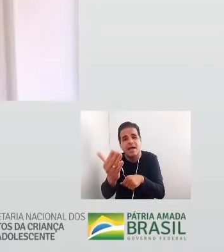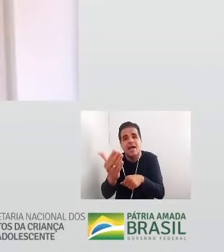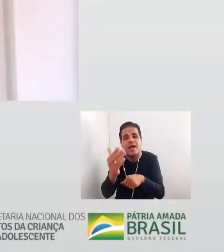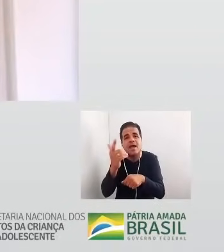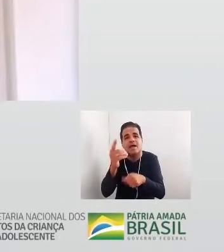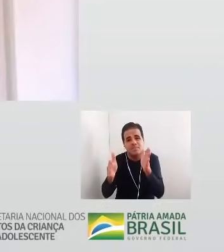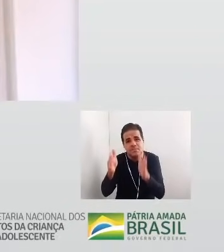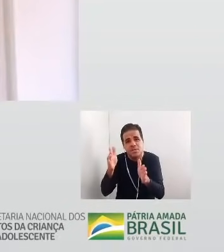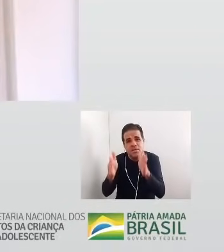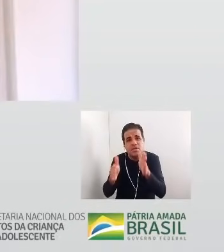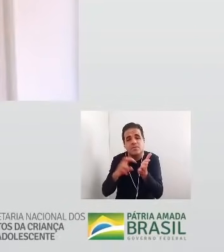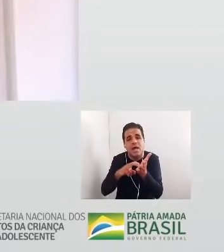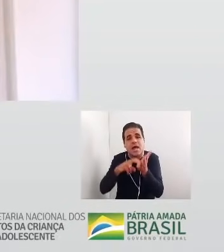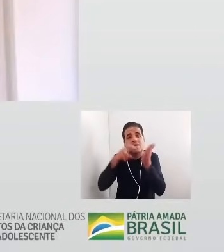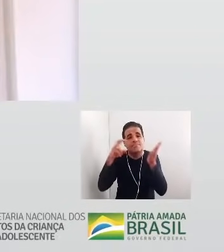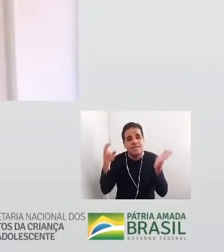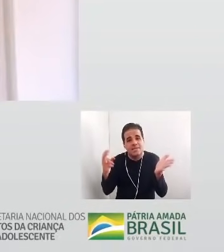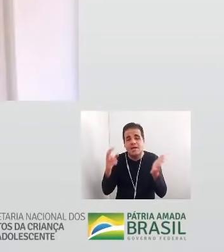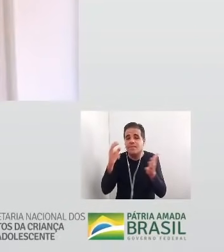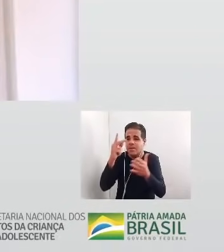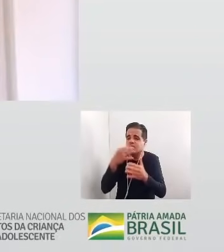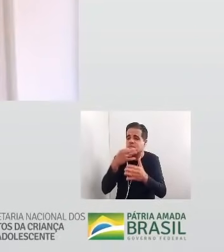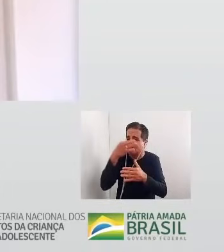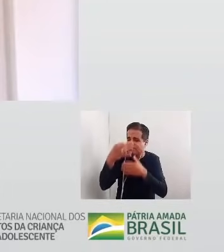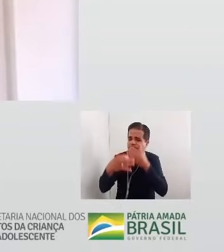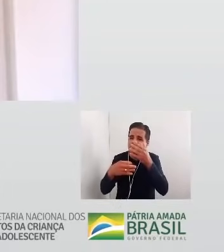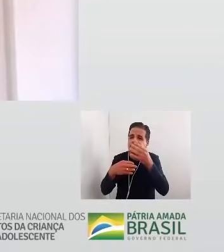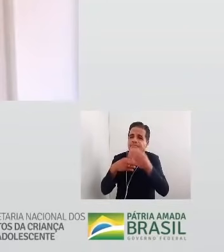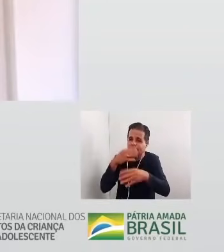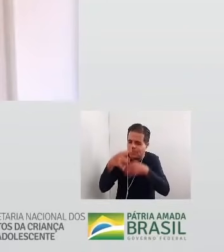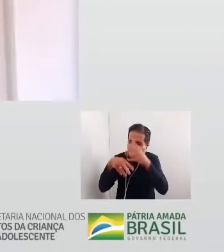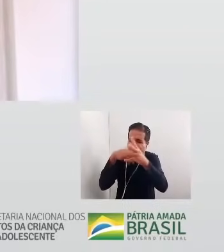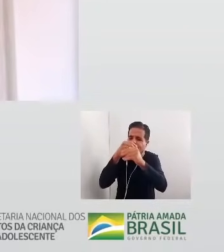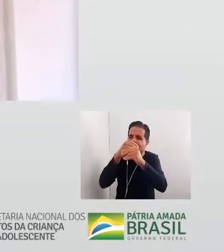período, por esta manhã e pela sua contribuição.